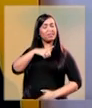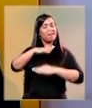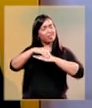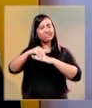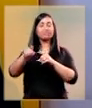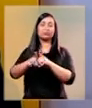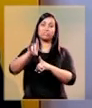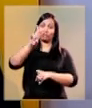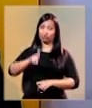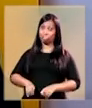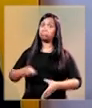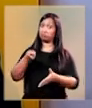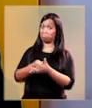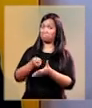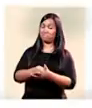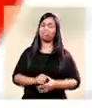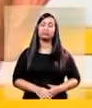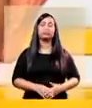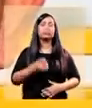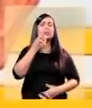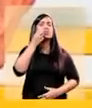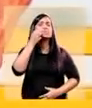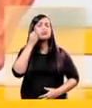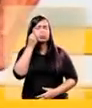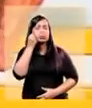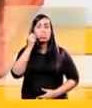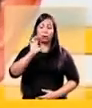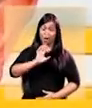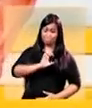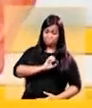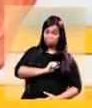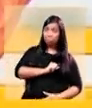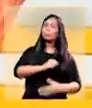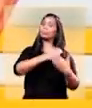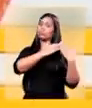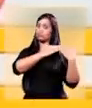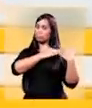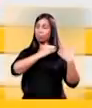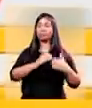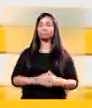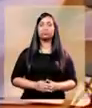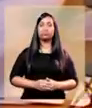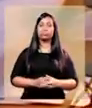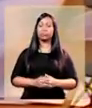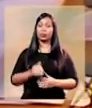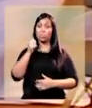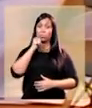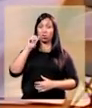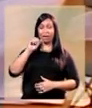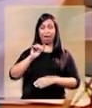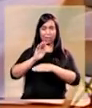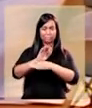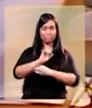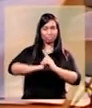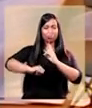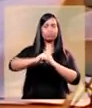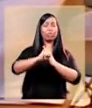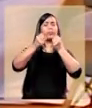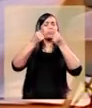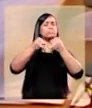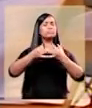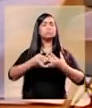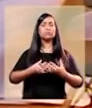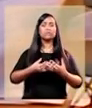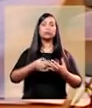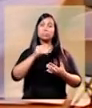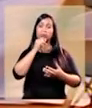além de afeto, direitos e deveres. Adoção, amor e responsabilidade. A assistente social Desiane de Azevedo